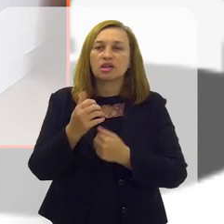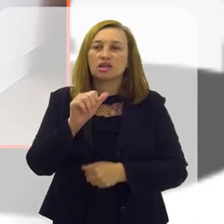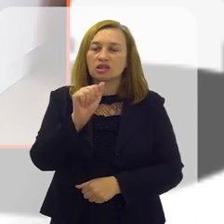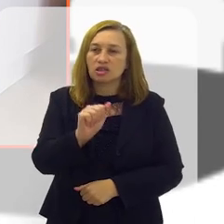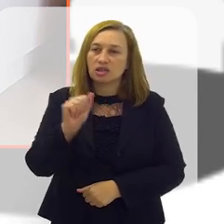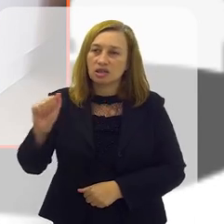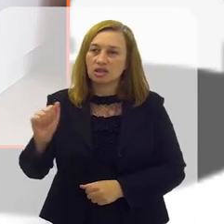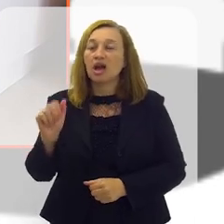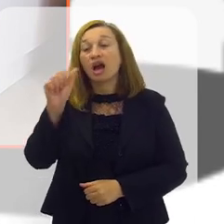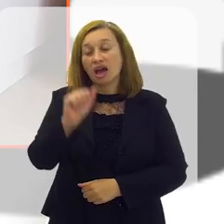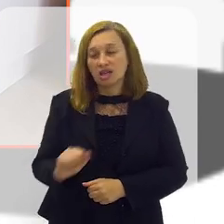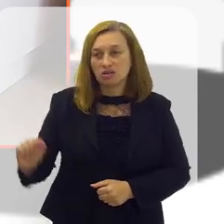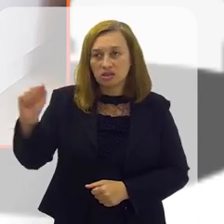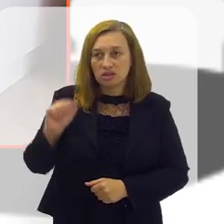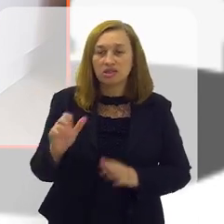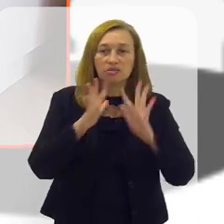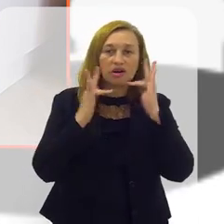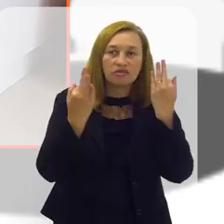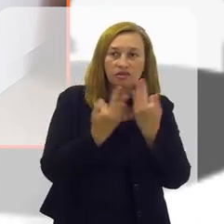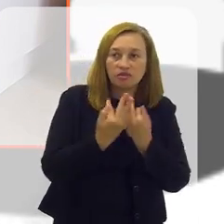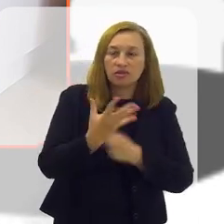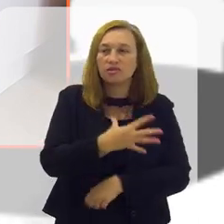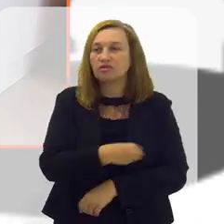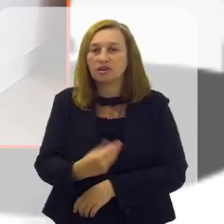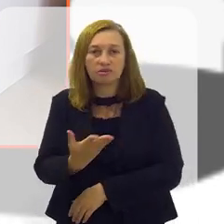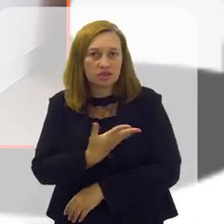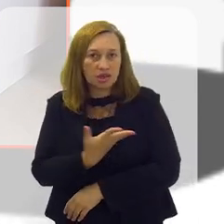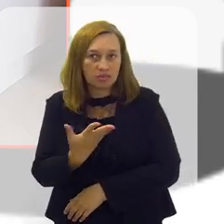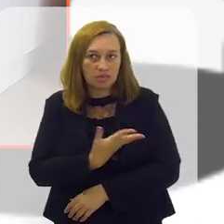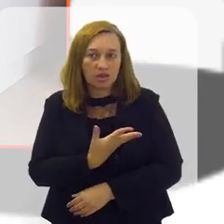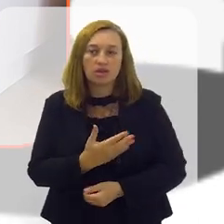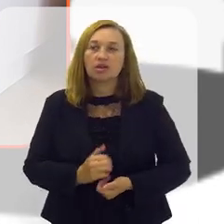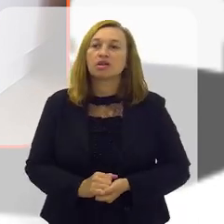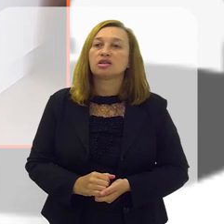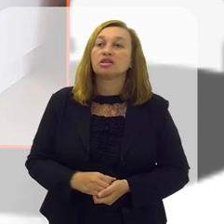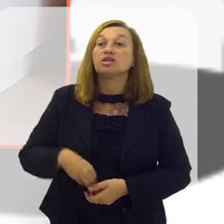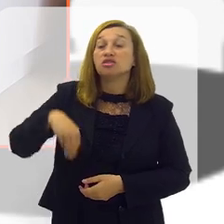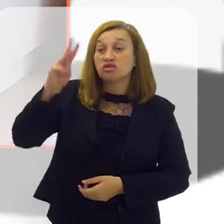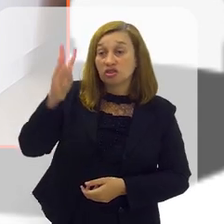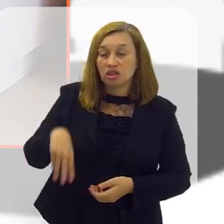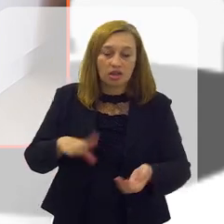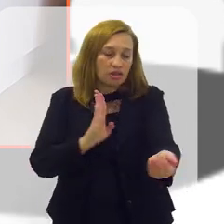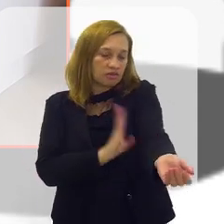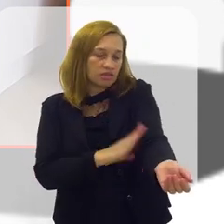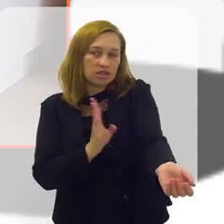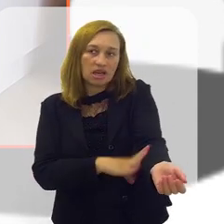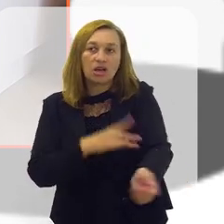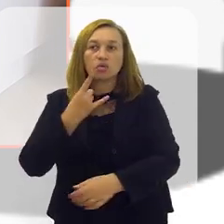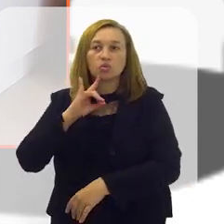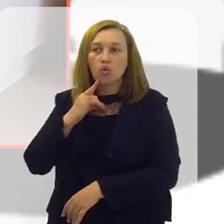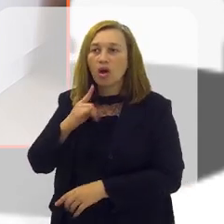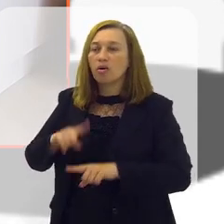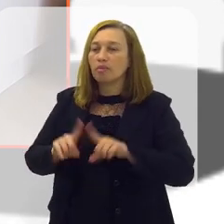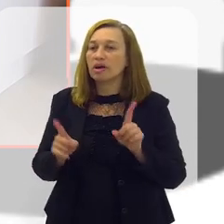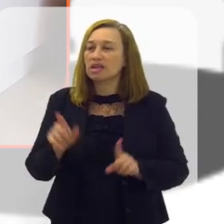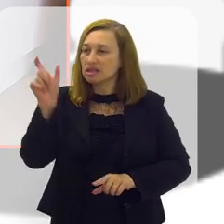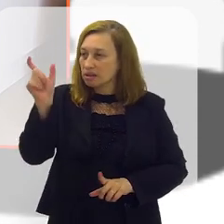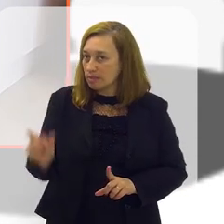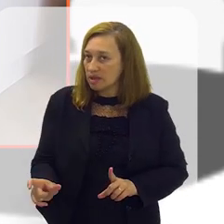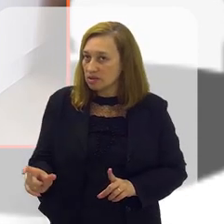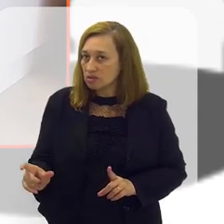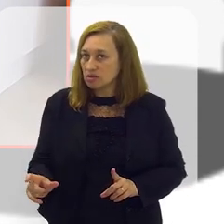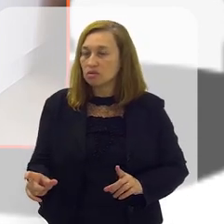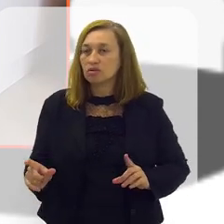uma associação para familiares, filhos e amigos de quem é portador do alcoolismo, mas essa